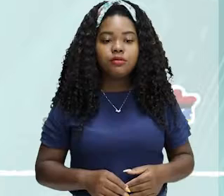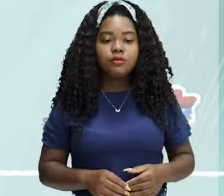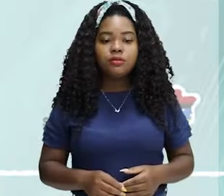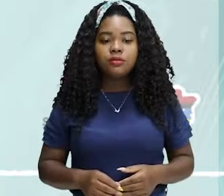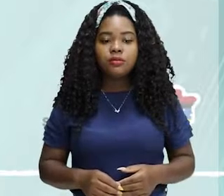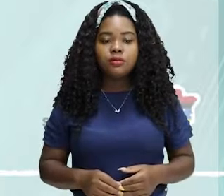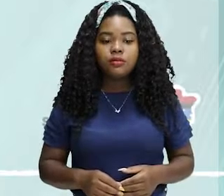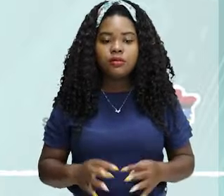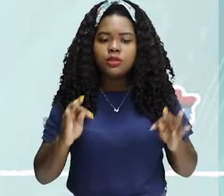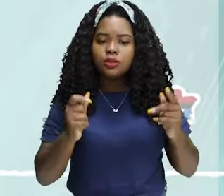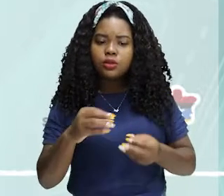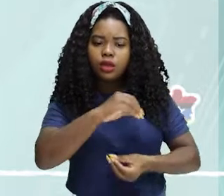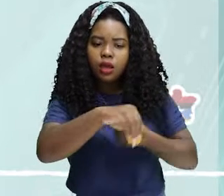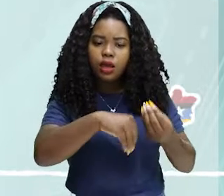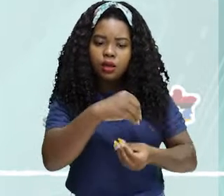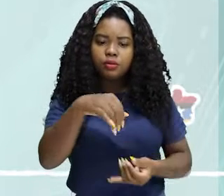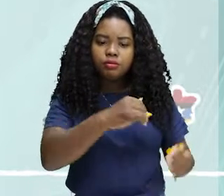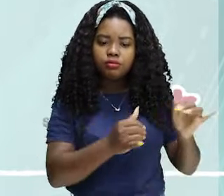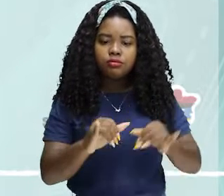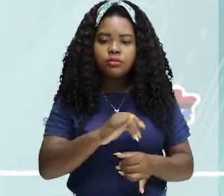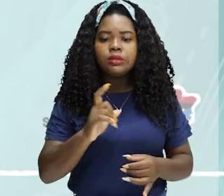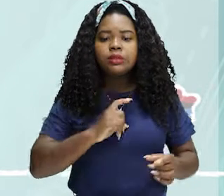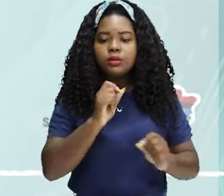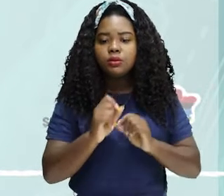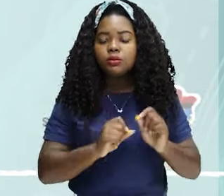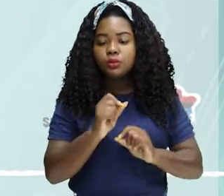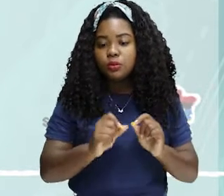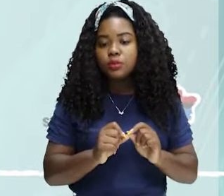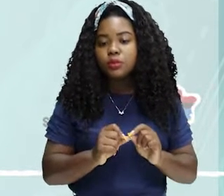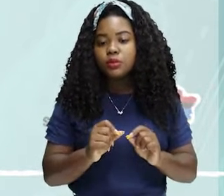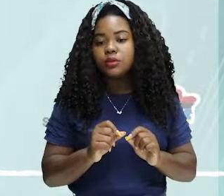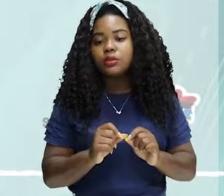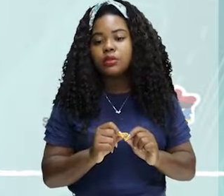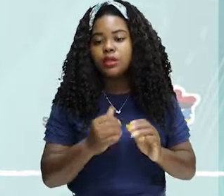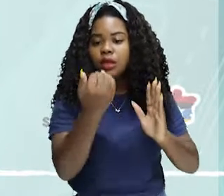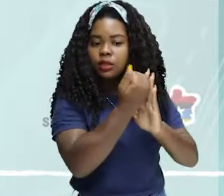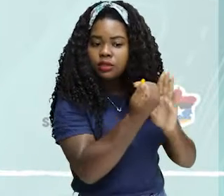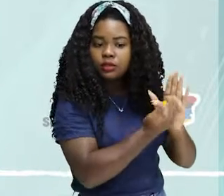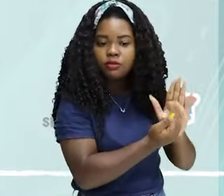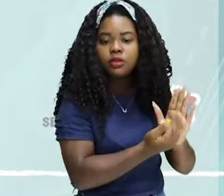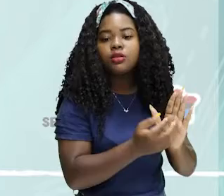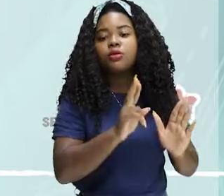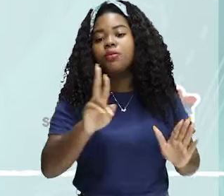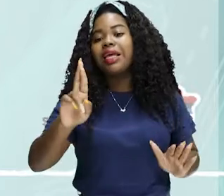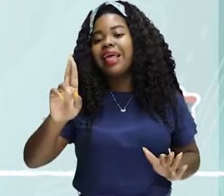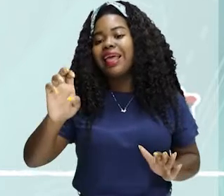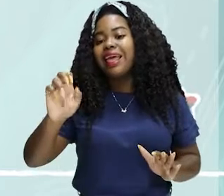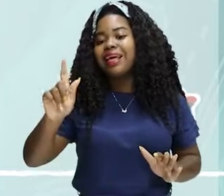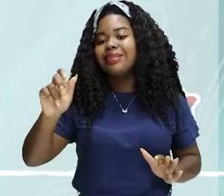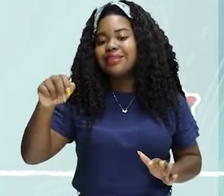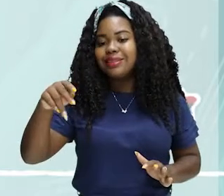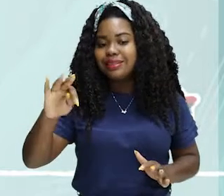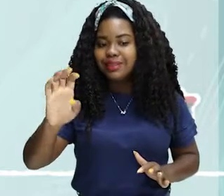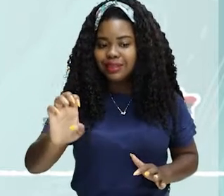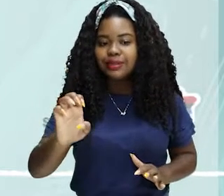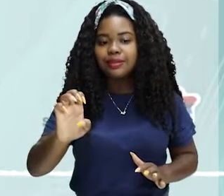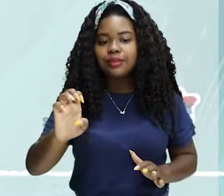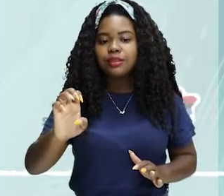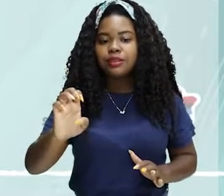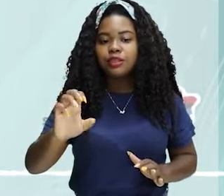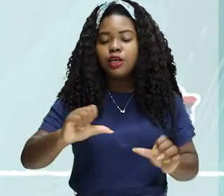prestem atenção, as substâncias denominadas reagentes são transformadas em substâncias